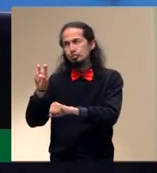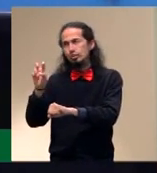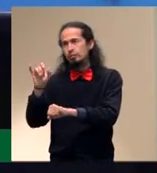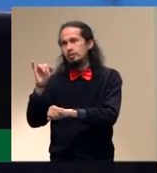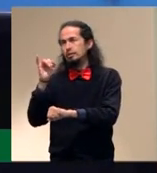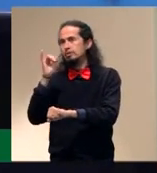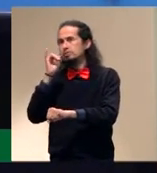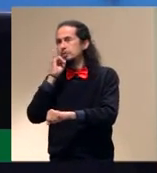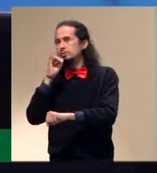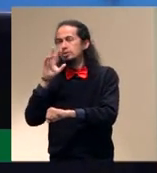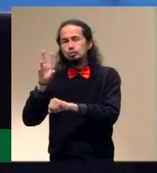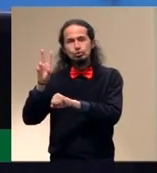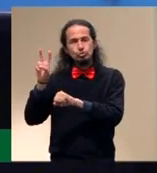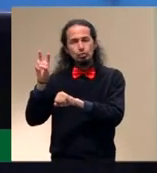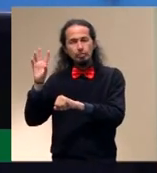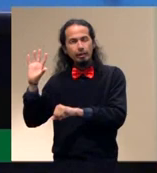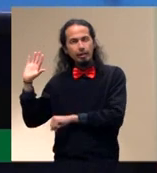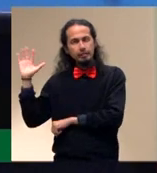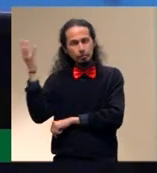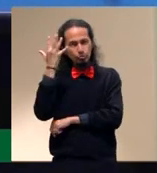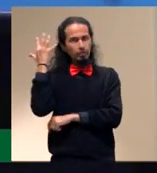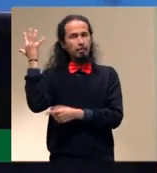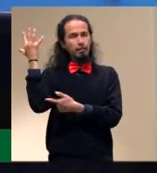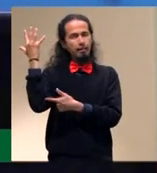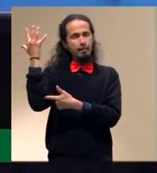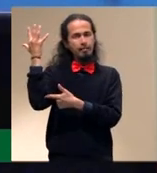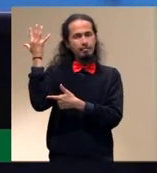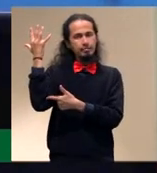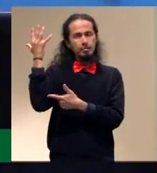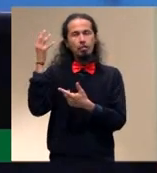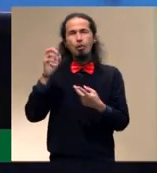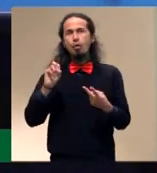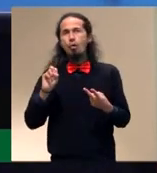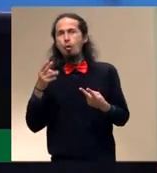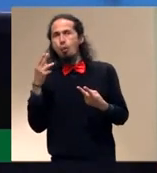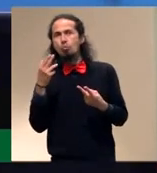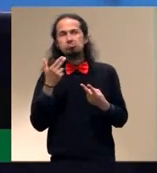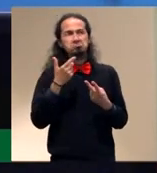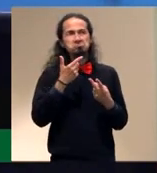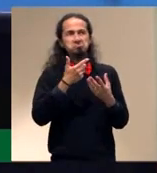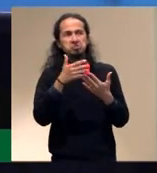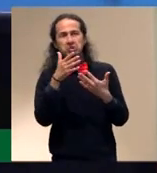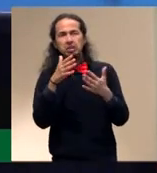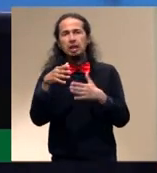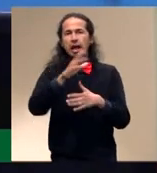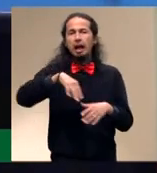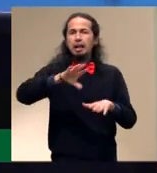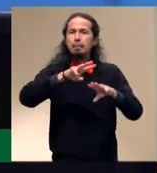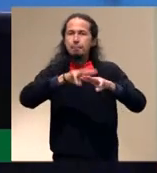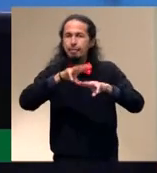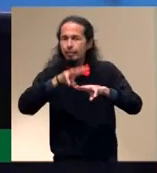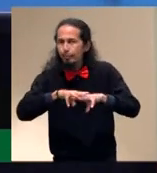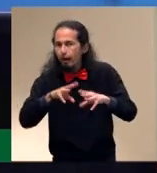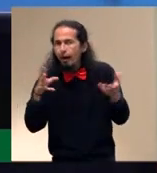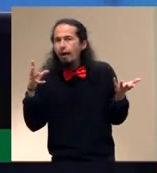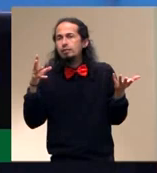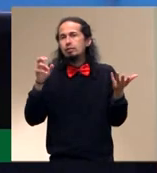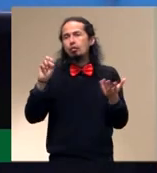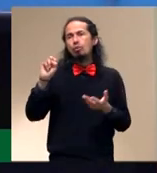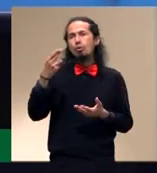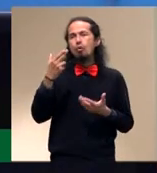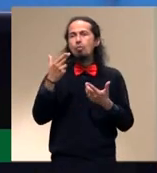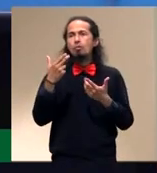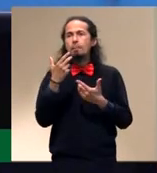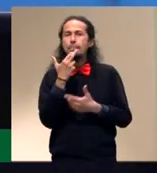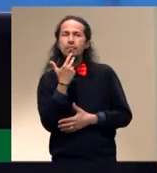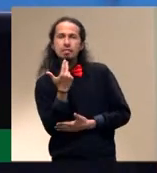sobre a natureza, que seja qualquer uma dimensão matemática ou mesmo da língua,